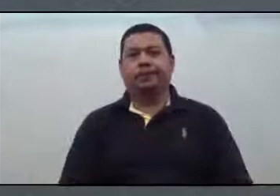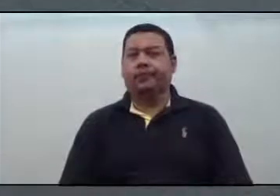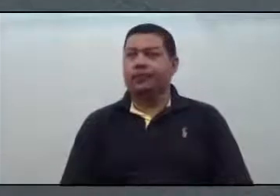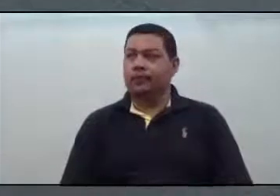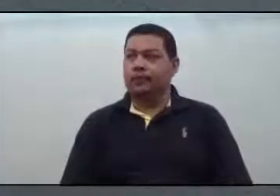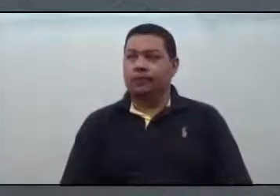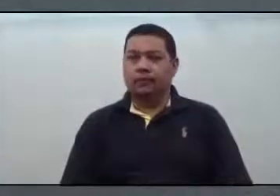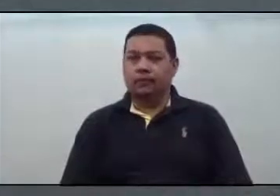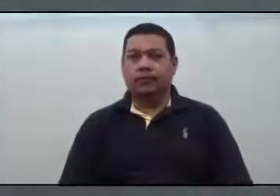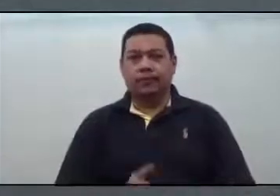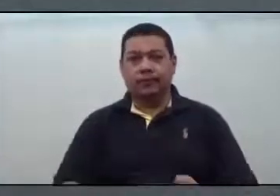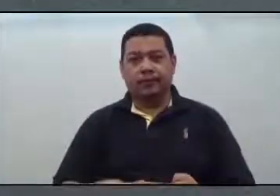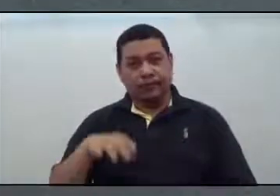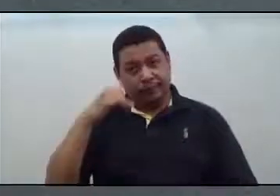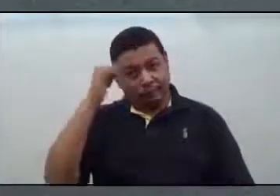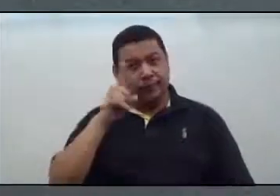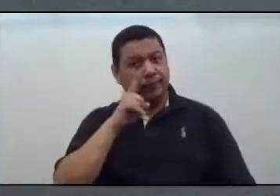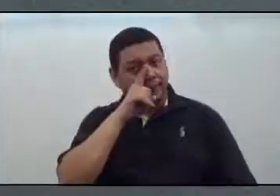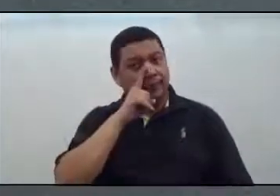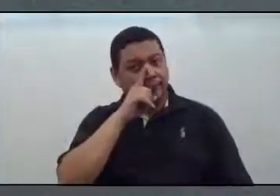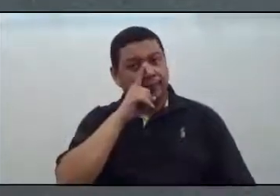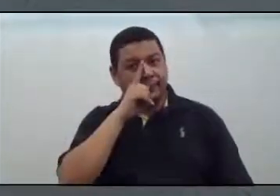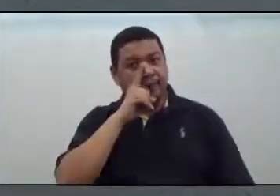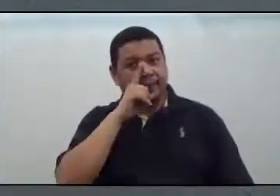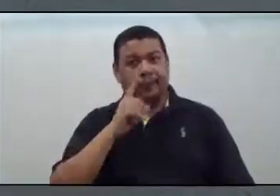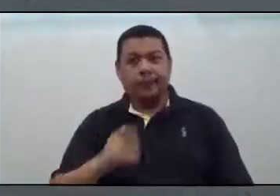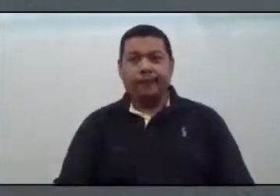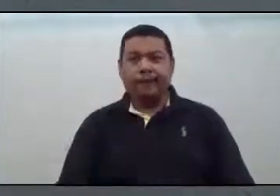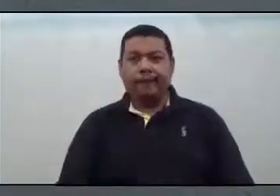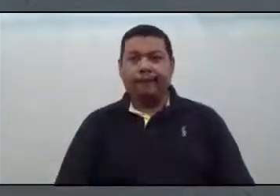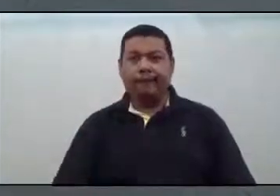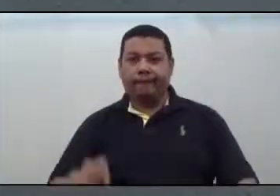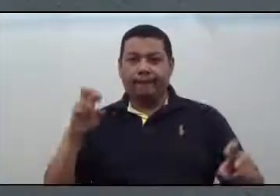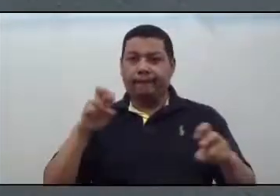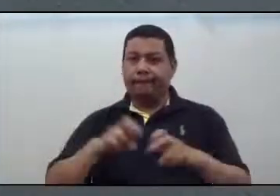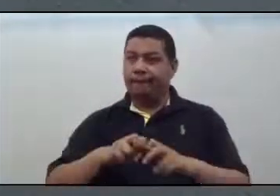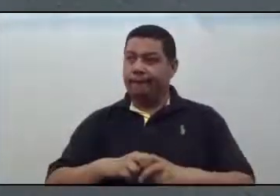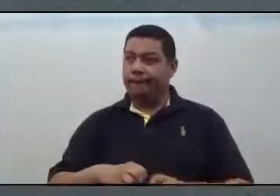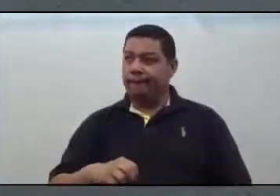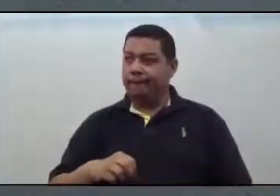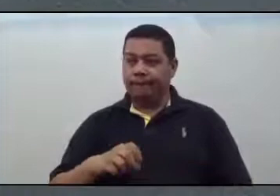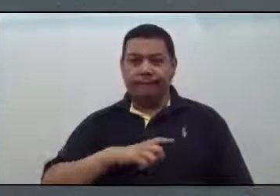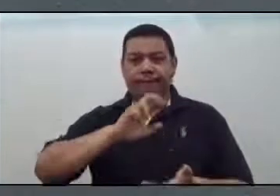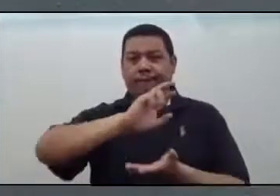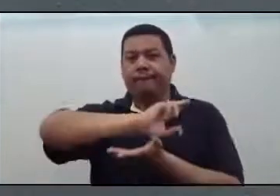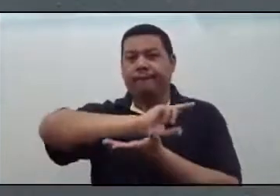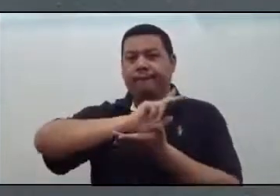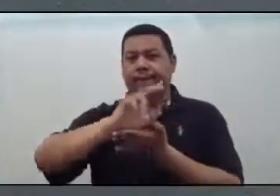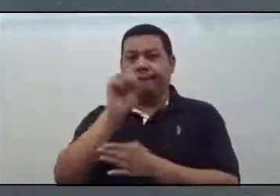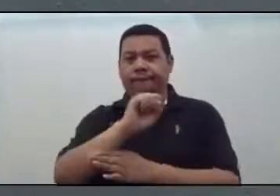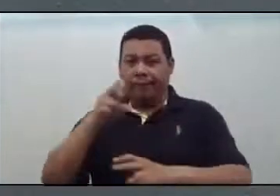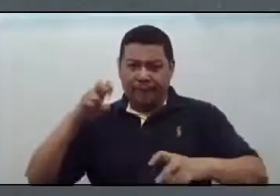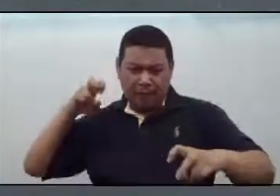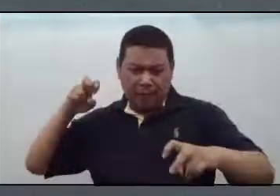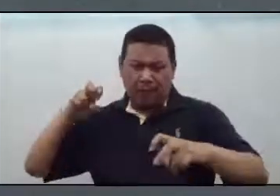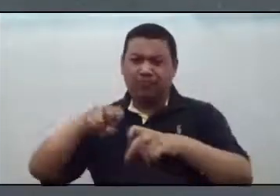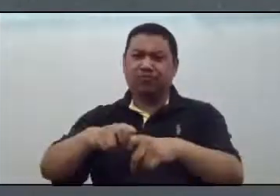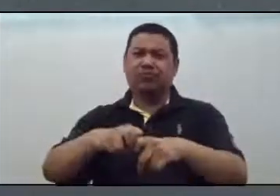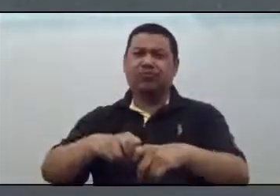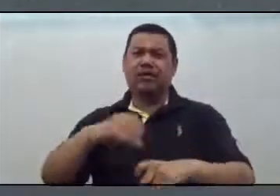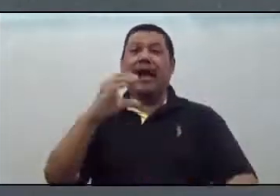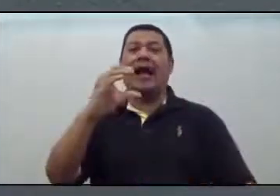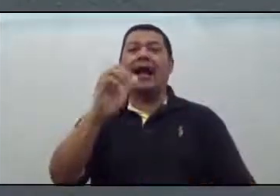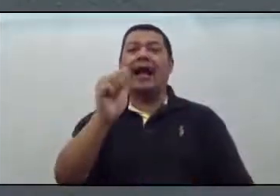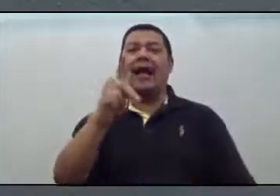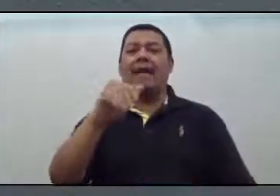vai diminuir muito o índice de acidente ali também. Tendo em vista, muitos carros já atropelou capivaras ali, já